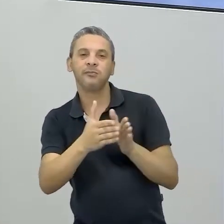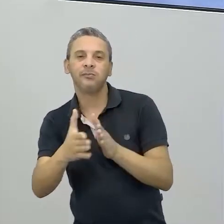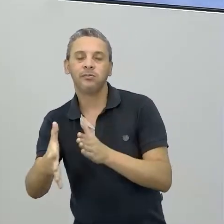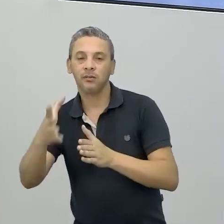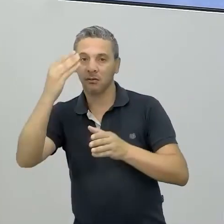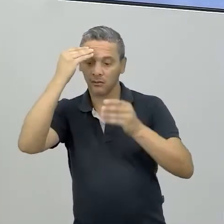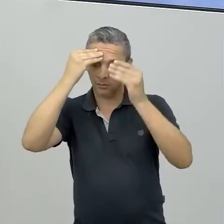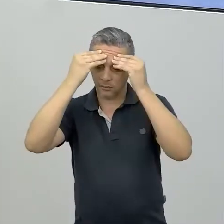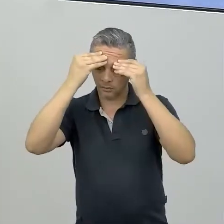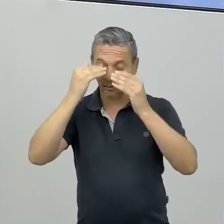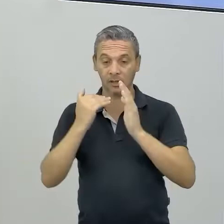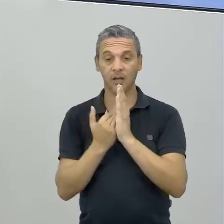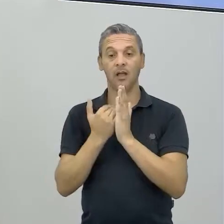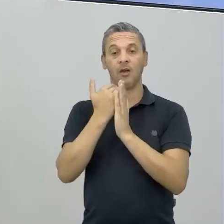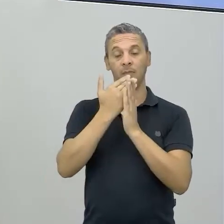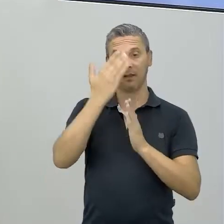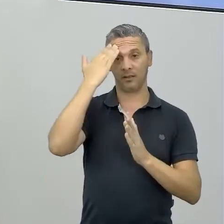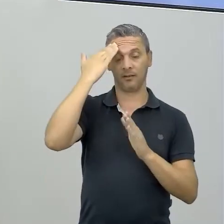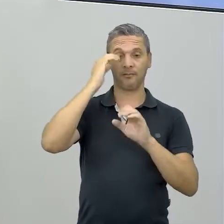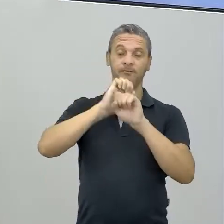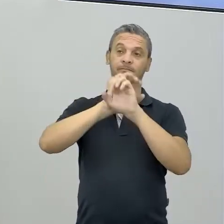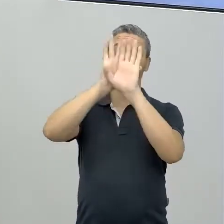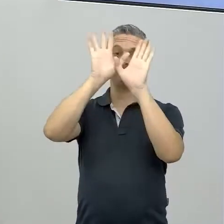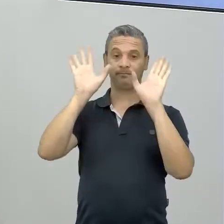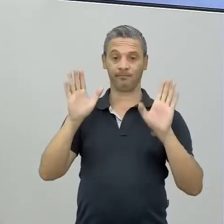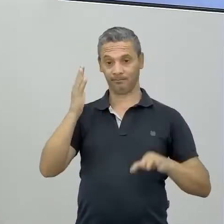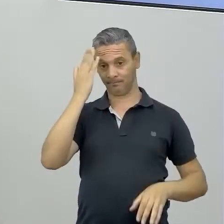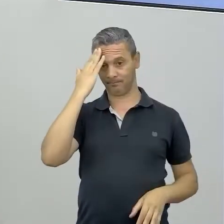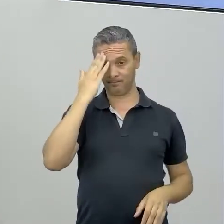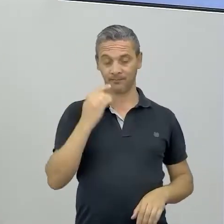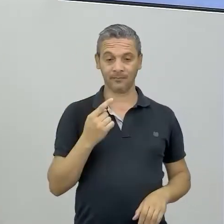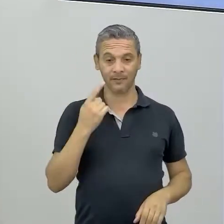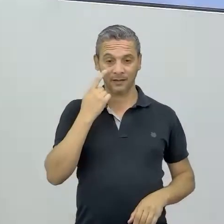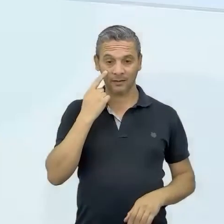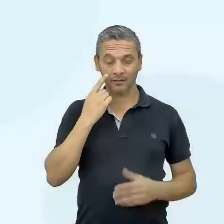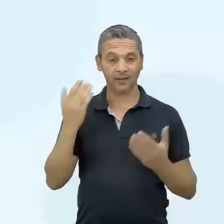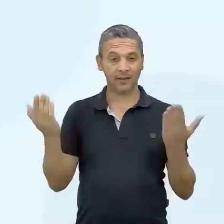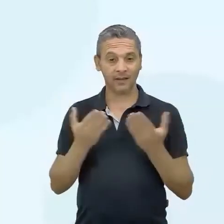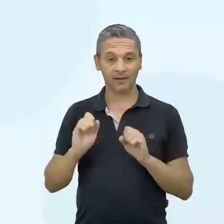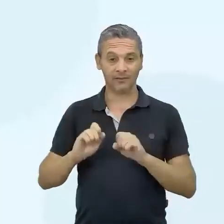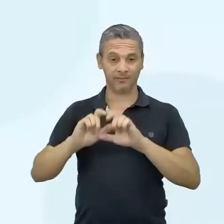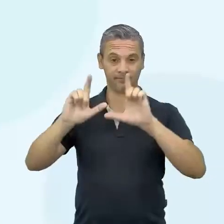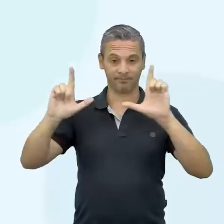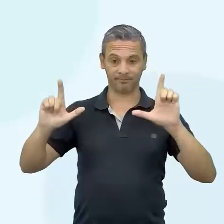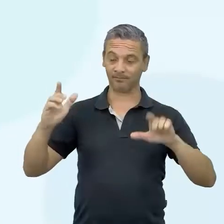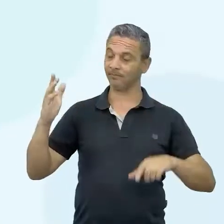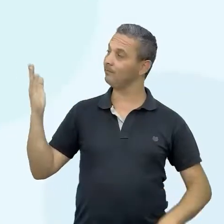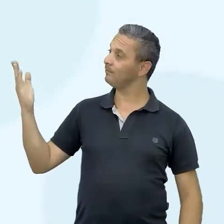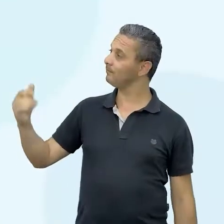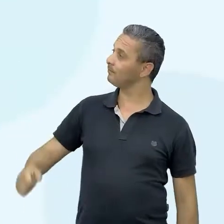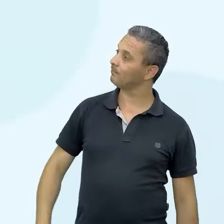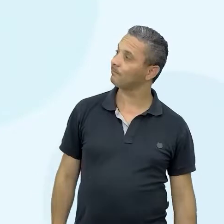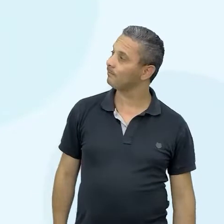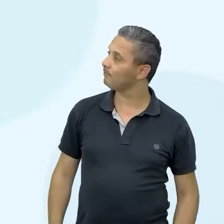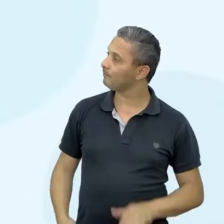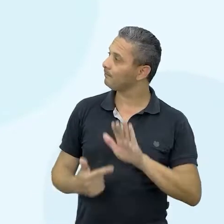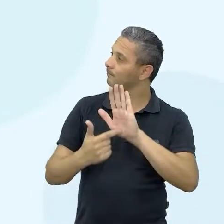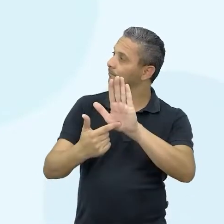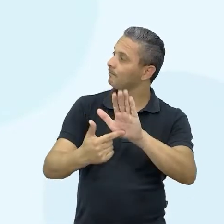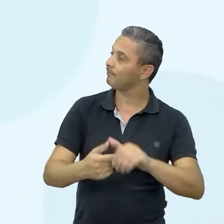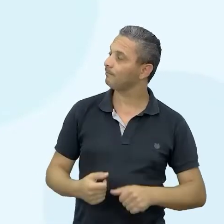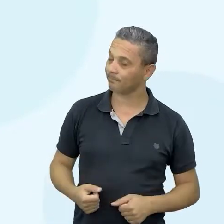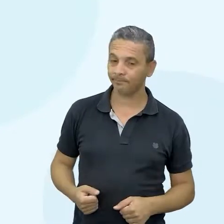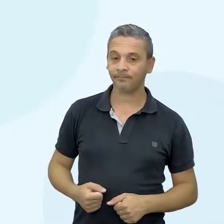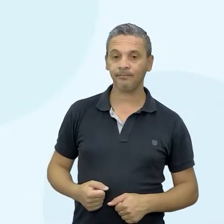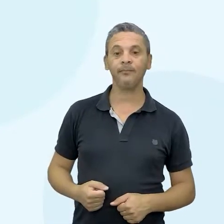vocês aumentarem o entendimento e a compreensão de vocês. Nosso diretor está colocando para vocês aí na telinha o nosso slide de apresentação. Olha lá, nós